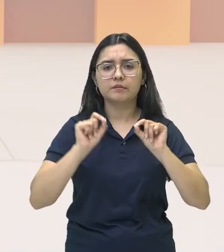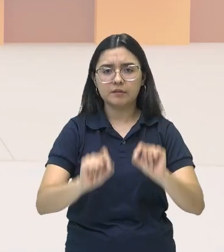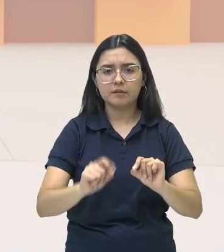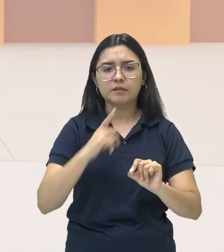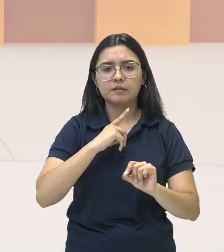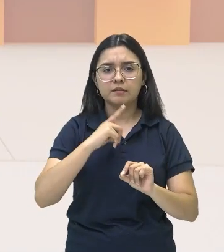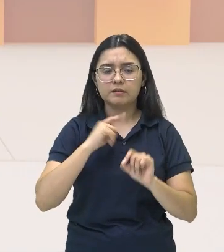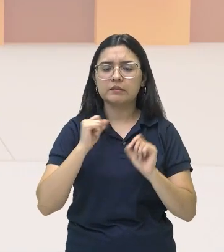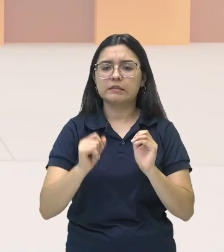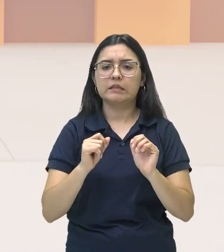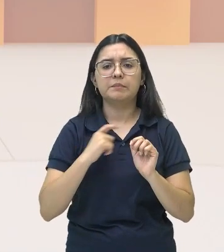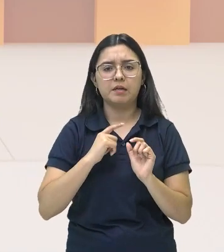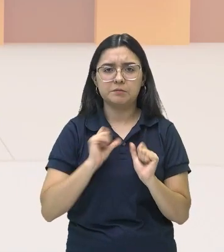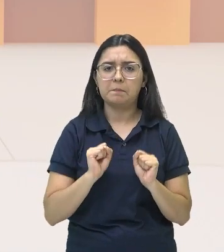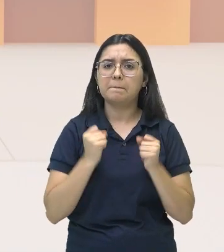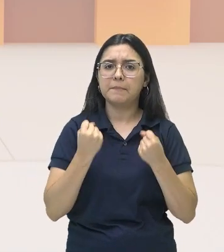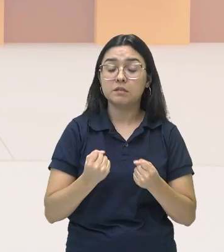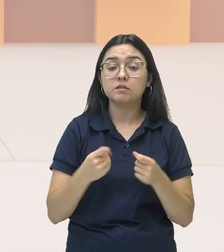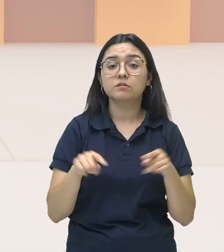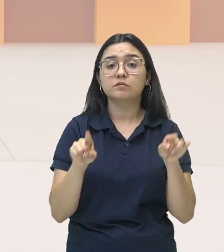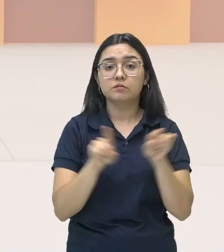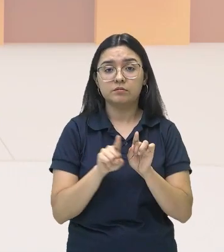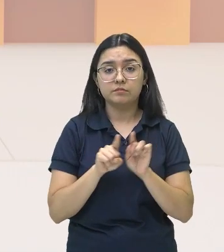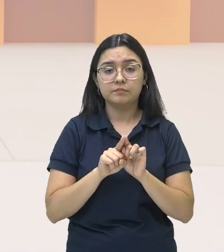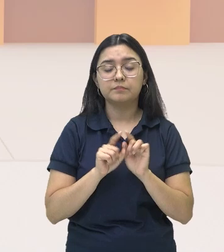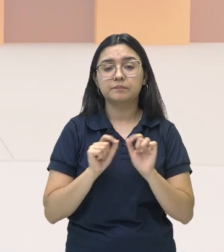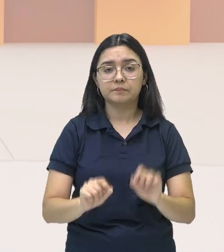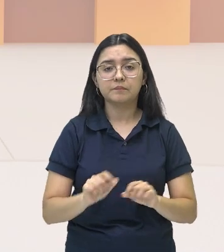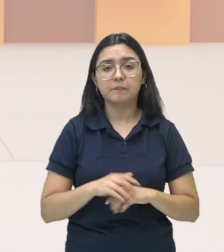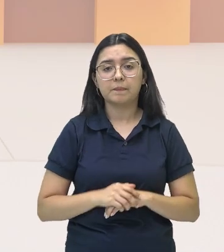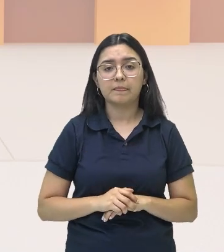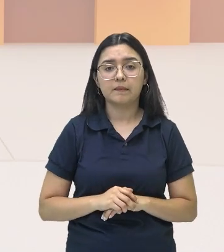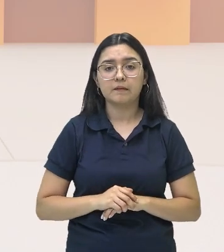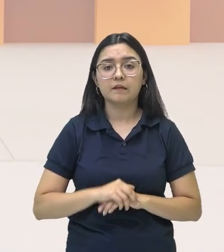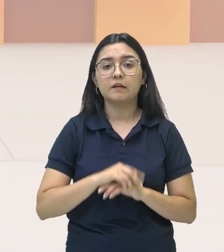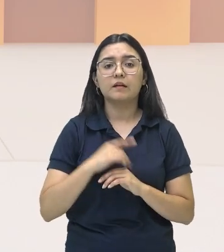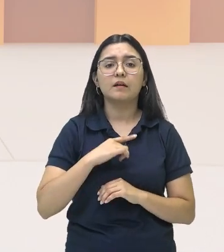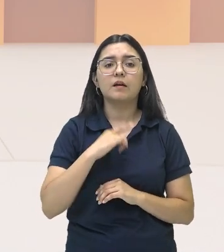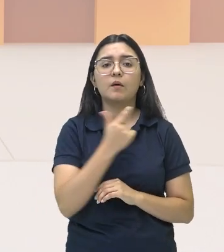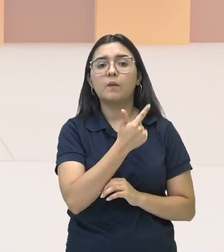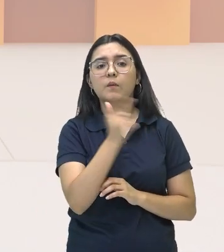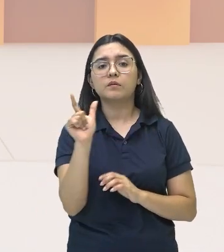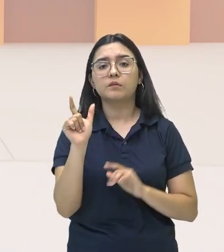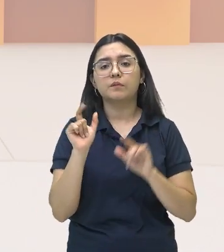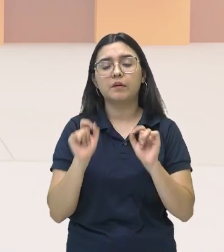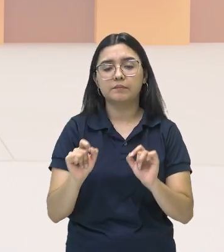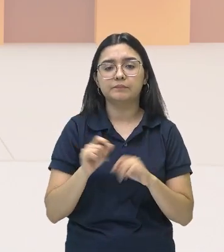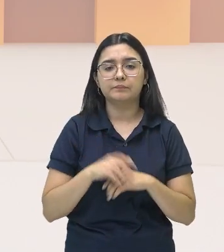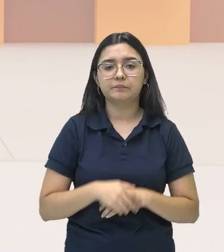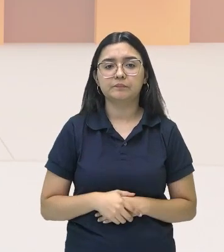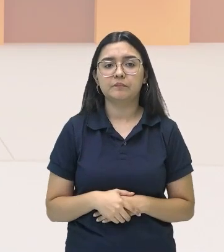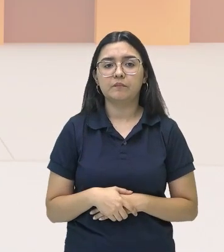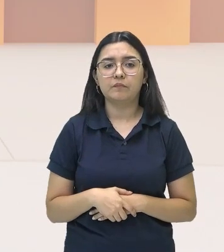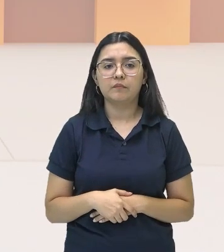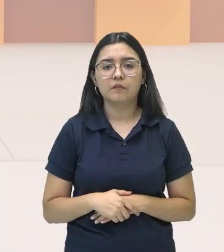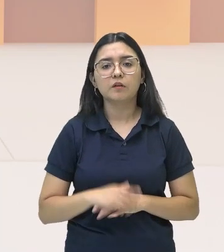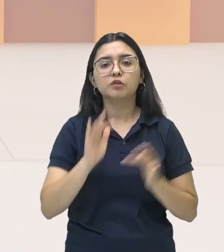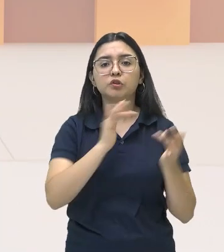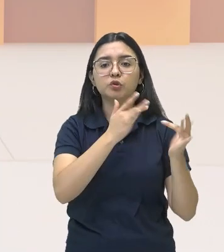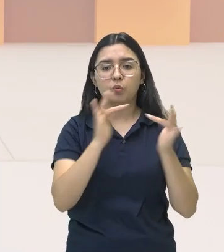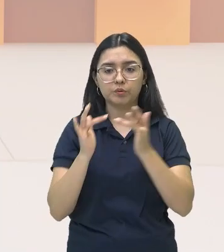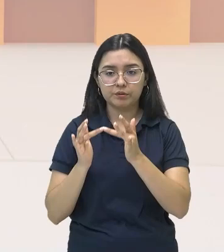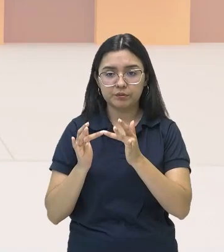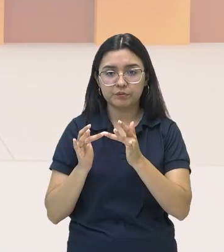em larga escala, né? Então é uma outra forma, né, de contexto